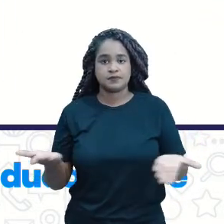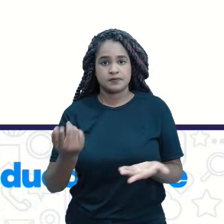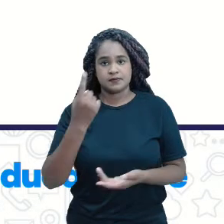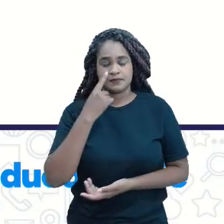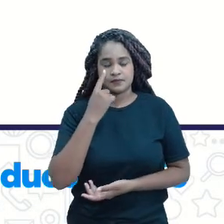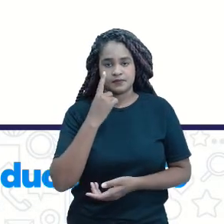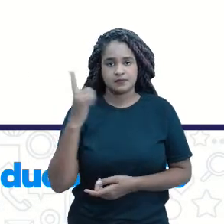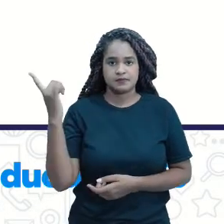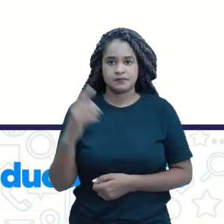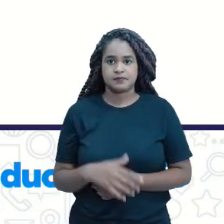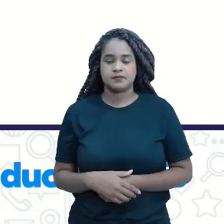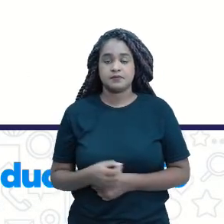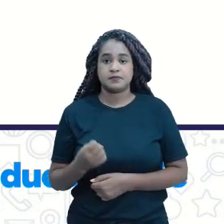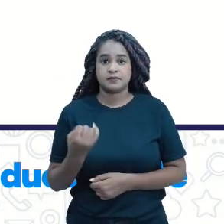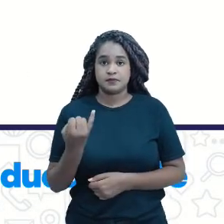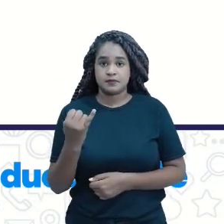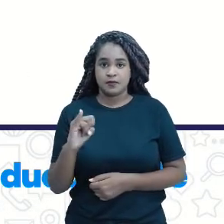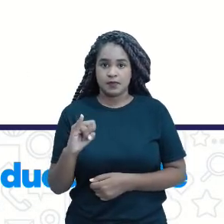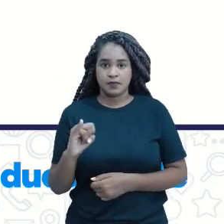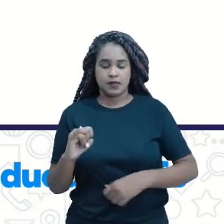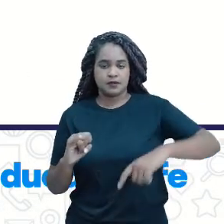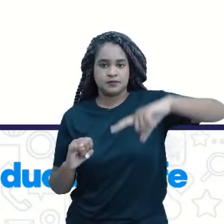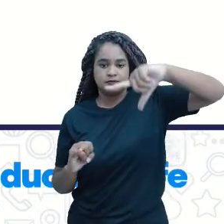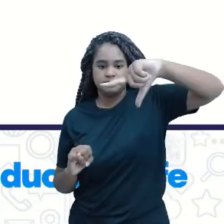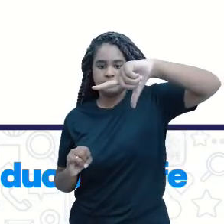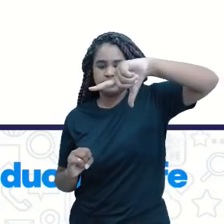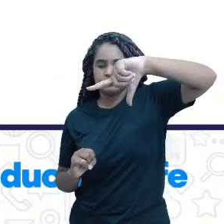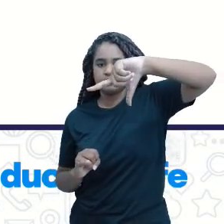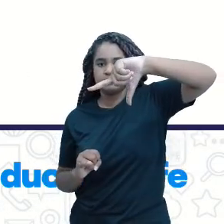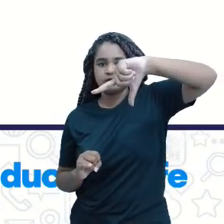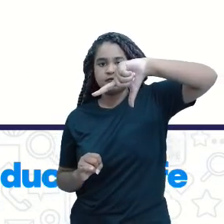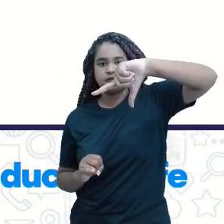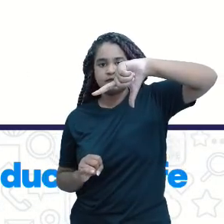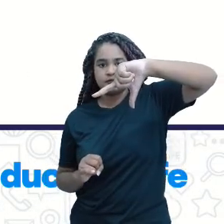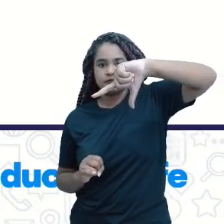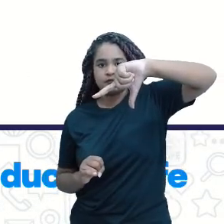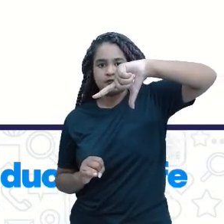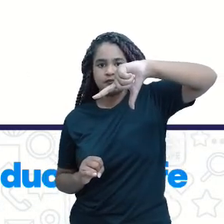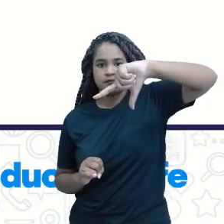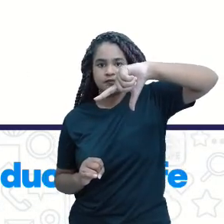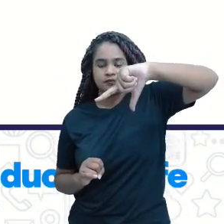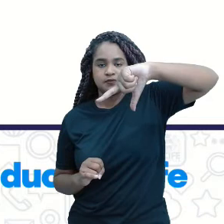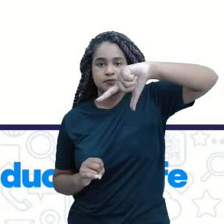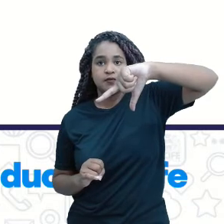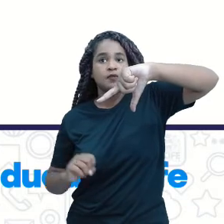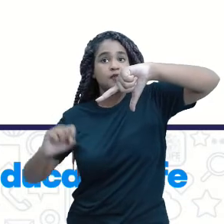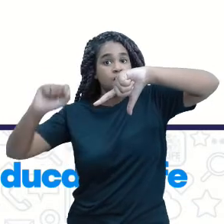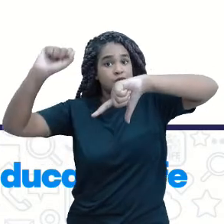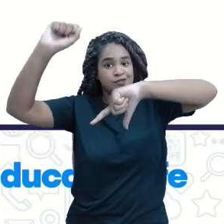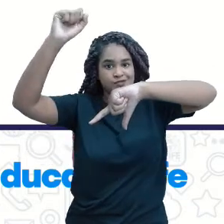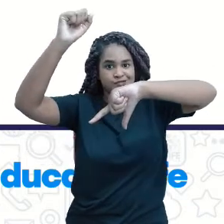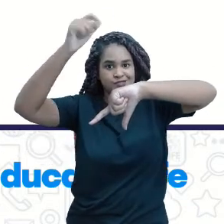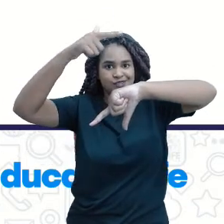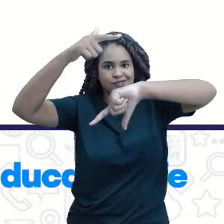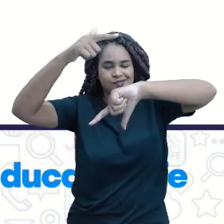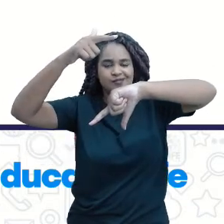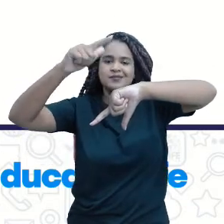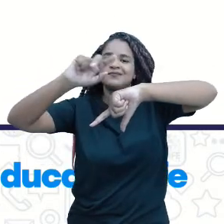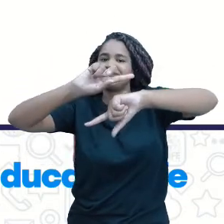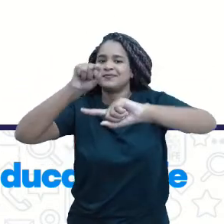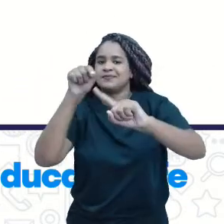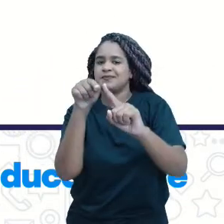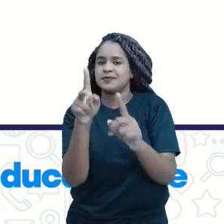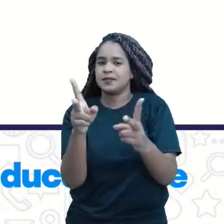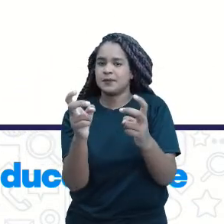Então, ó, se a gente tem o triângulo retângulo nesse formato, agora a Tiago colocou ali o sol já para a gente perceber essa relação de altura,